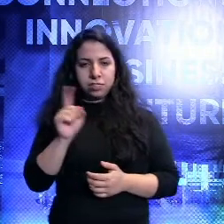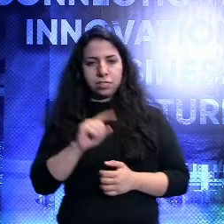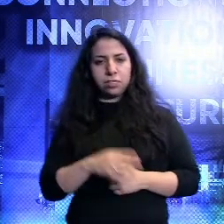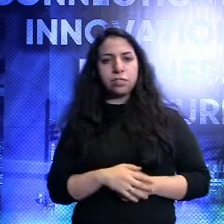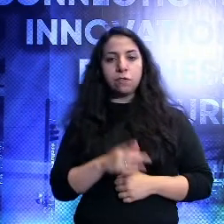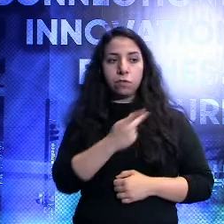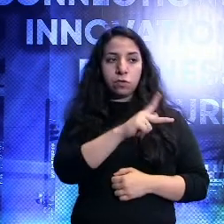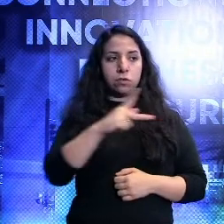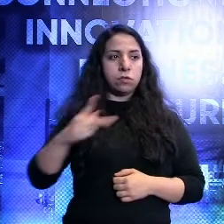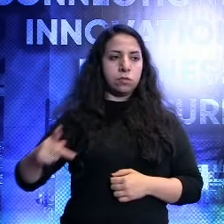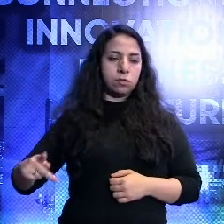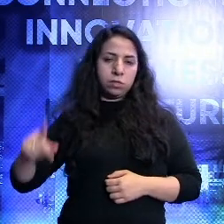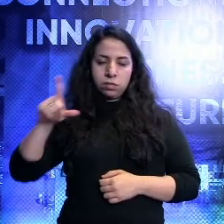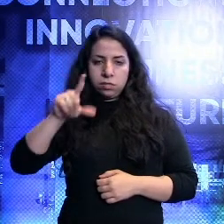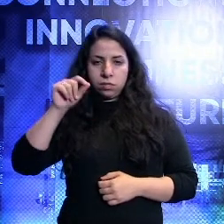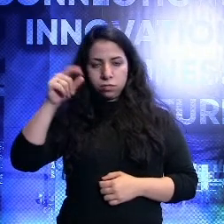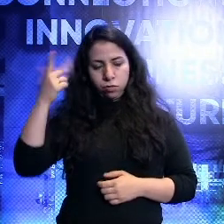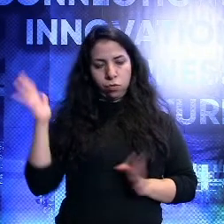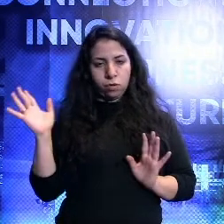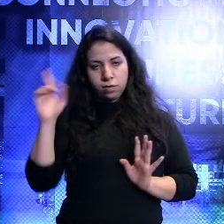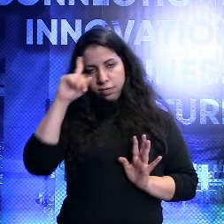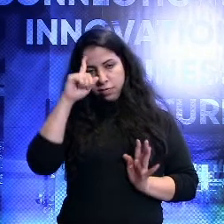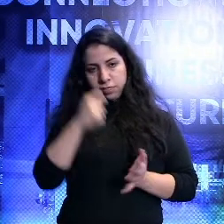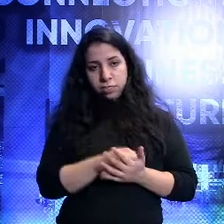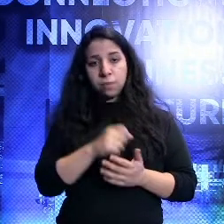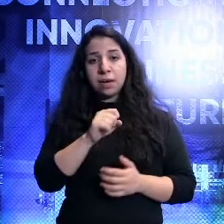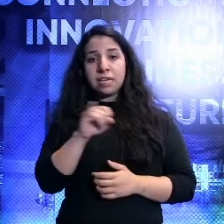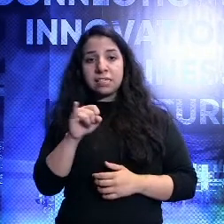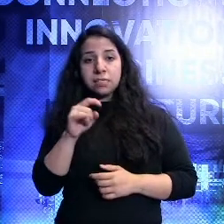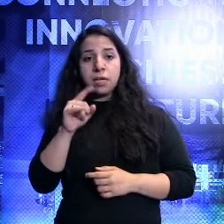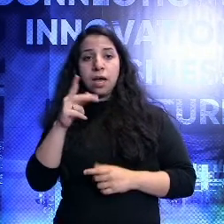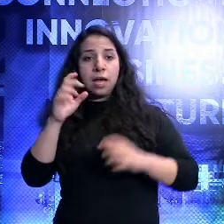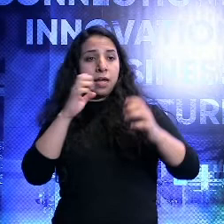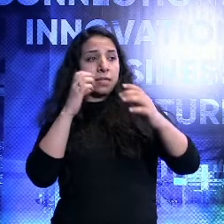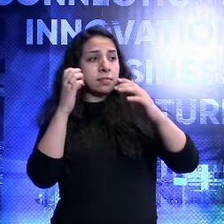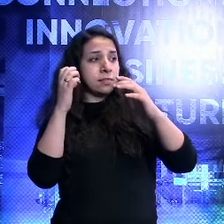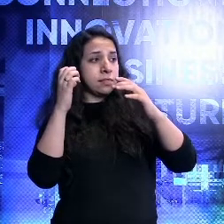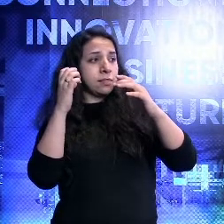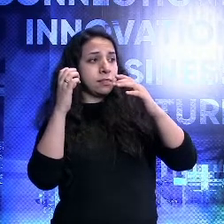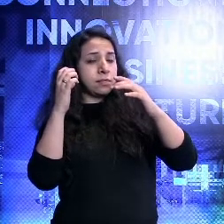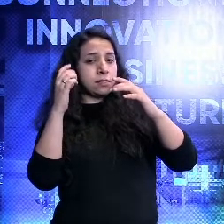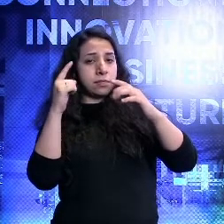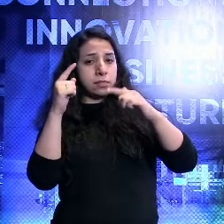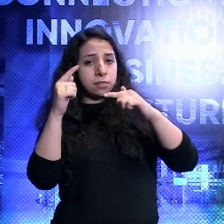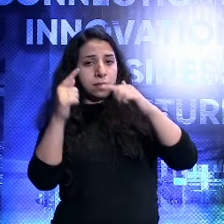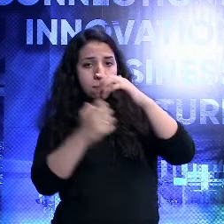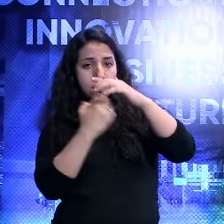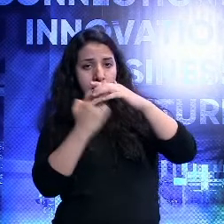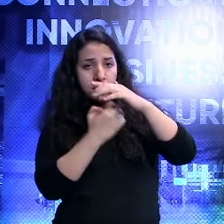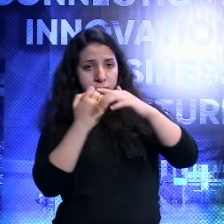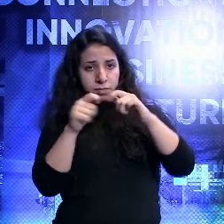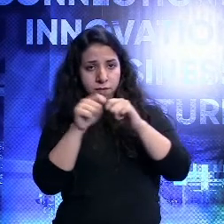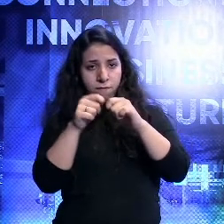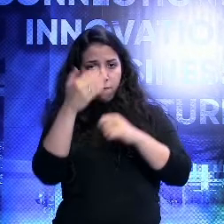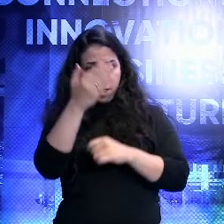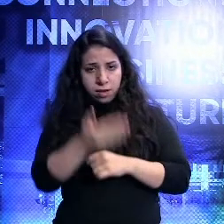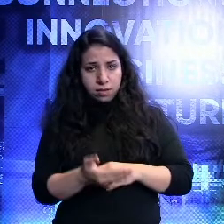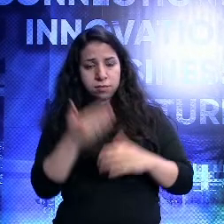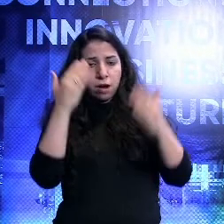vocês. O fato é que se as empresas fizessem esse tipo de análise por analogia, elas iriam um pouco mais longe e teriam um pouco mais de